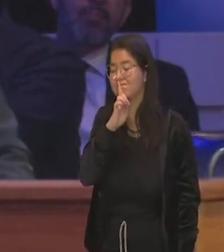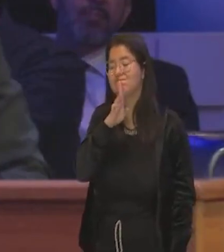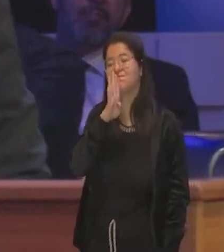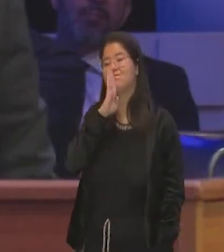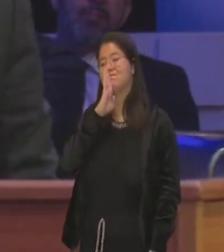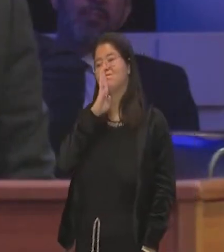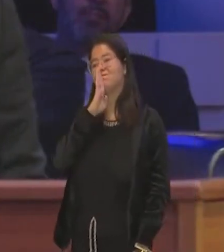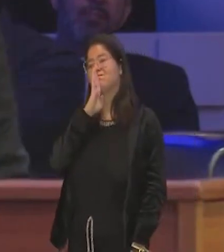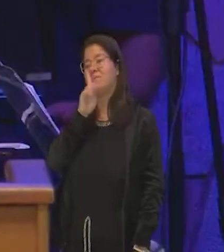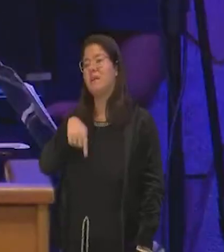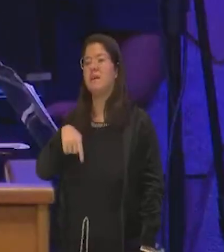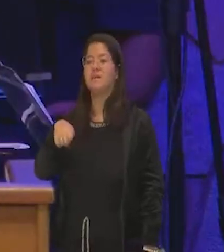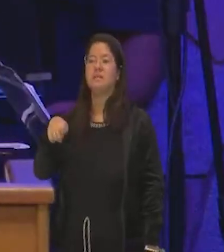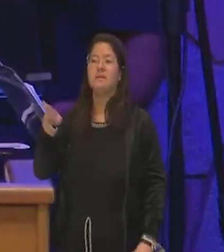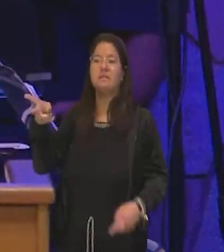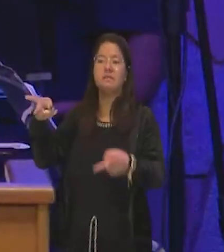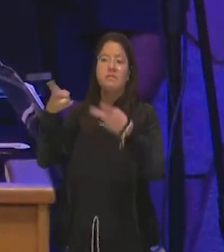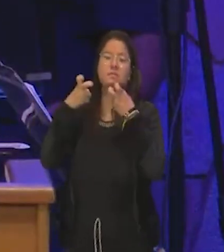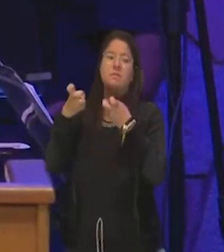é ouvir.